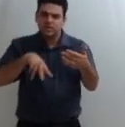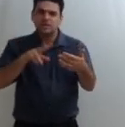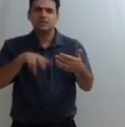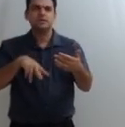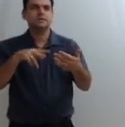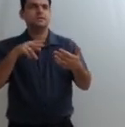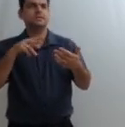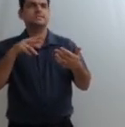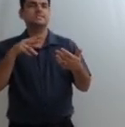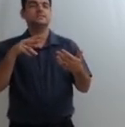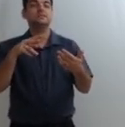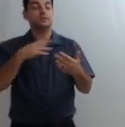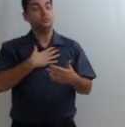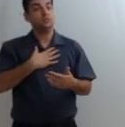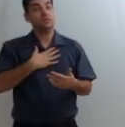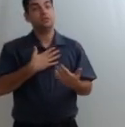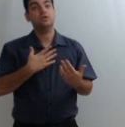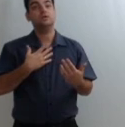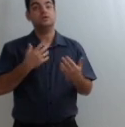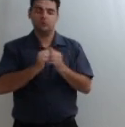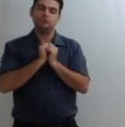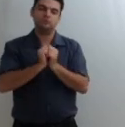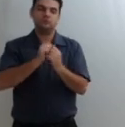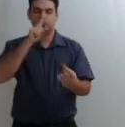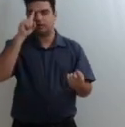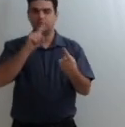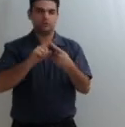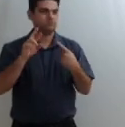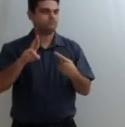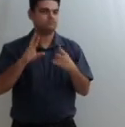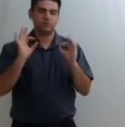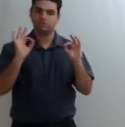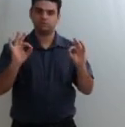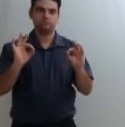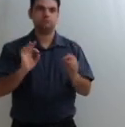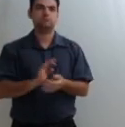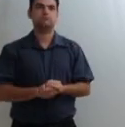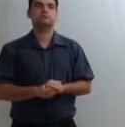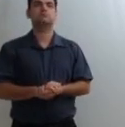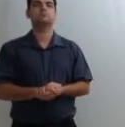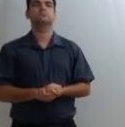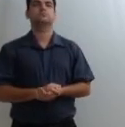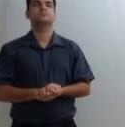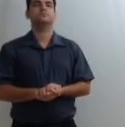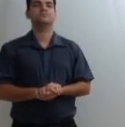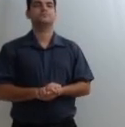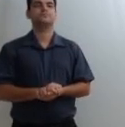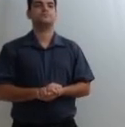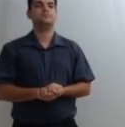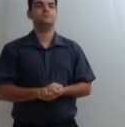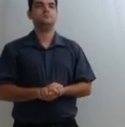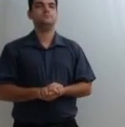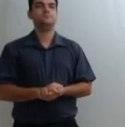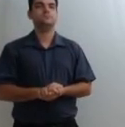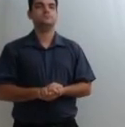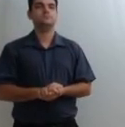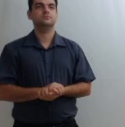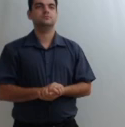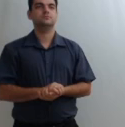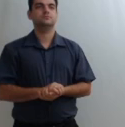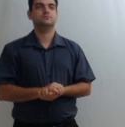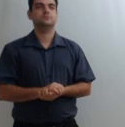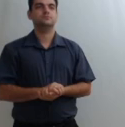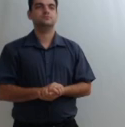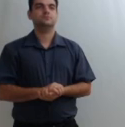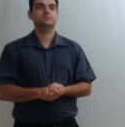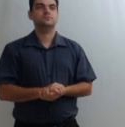e também acompanho na íntegra o voto do eminente relator. Obrigado, ministro Sebastião.